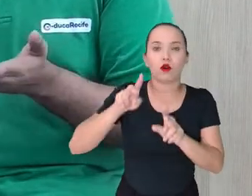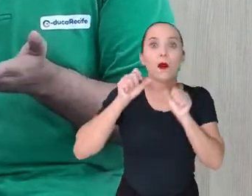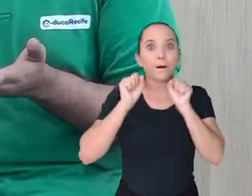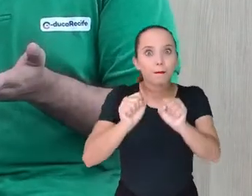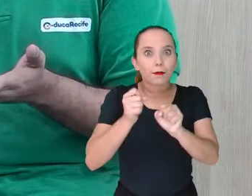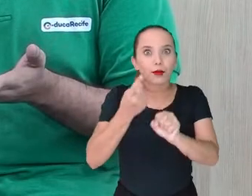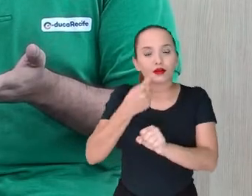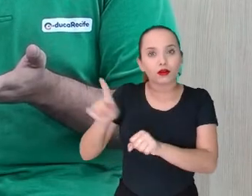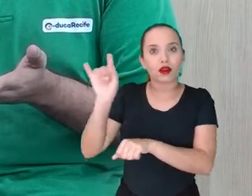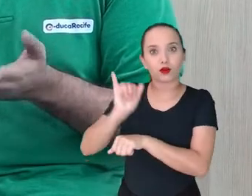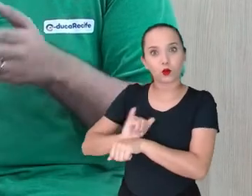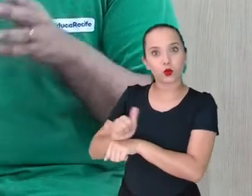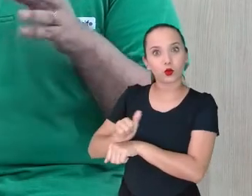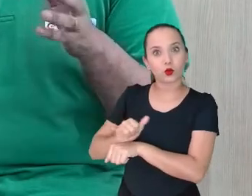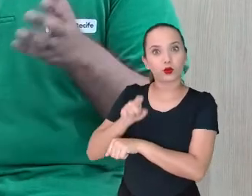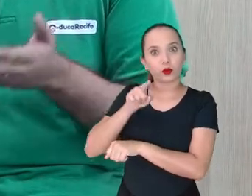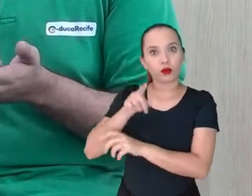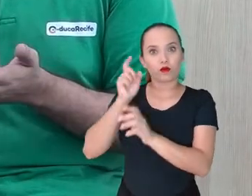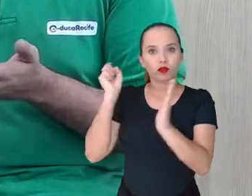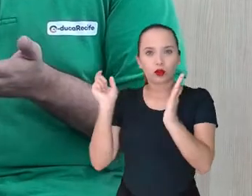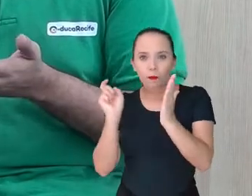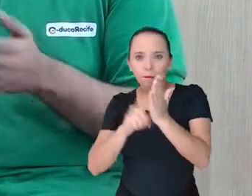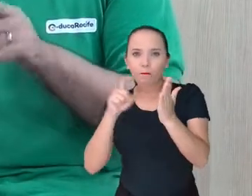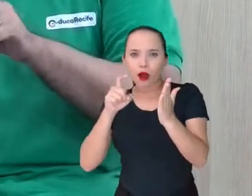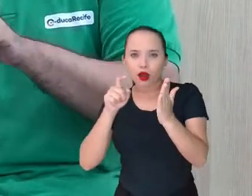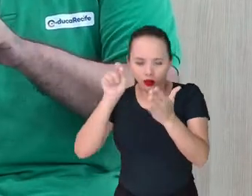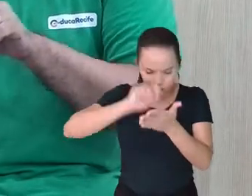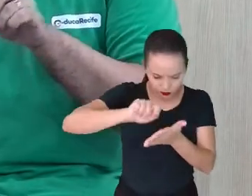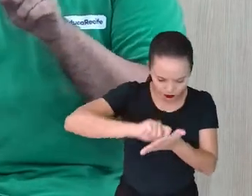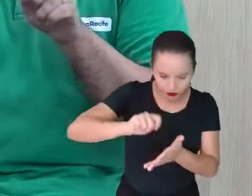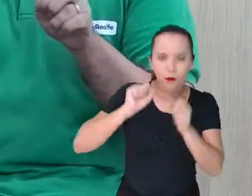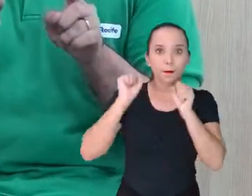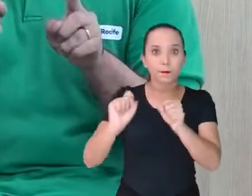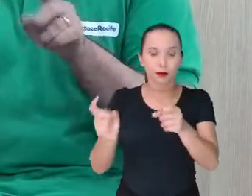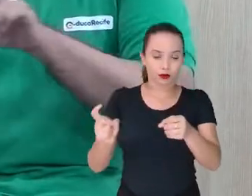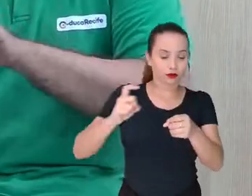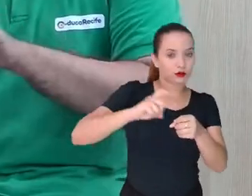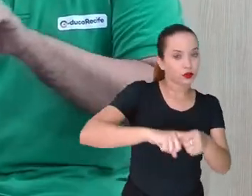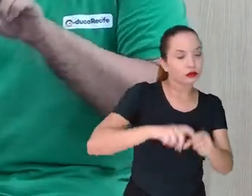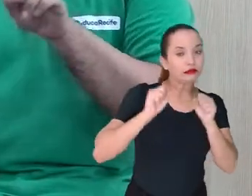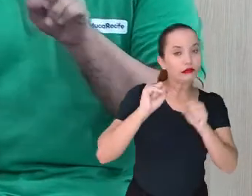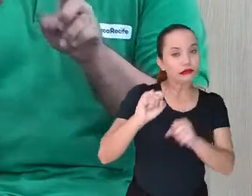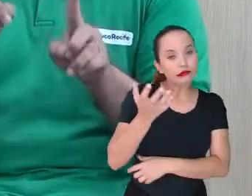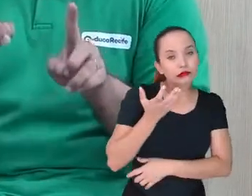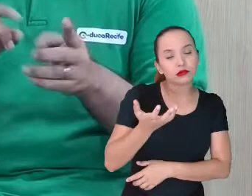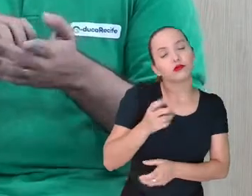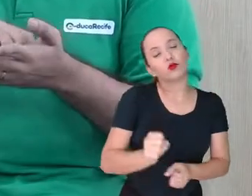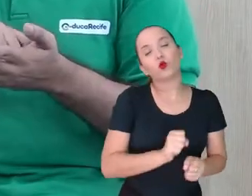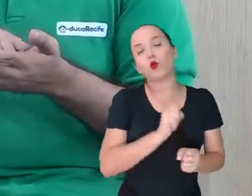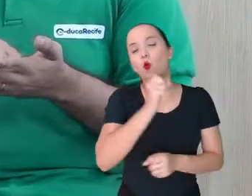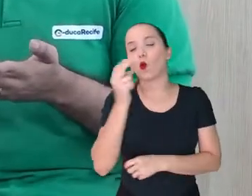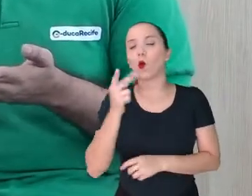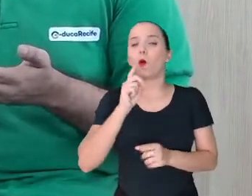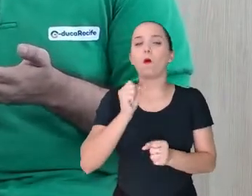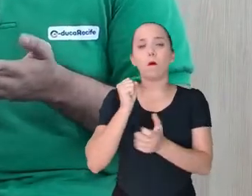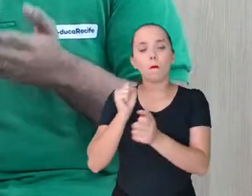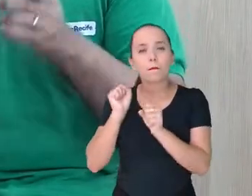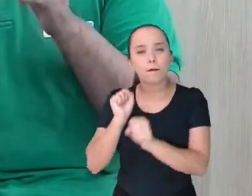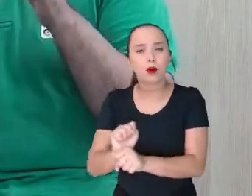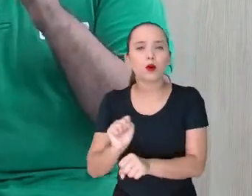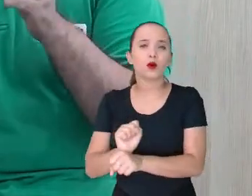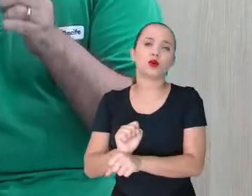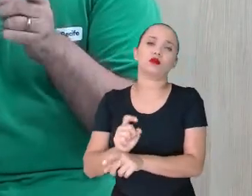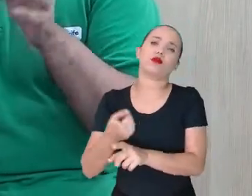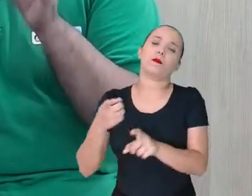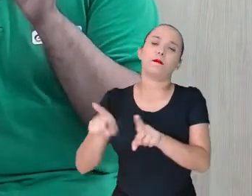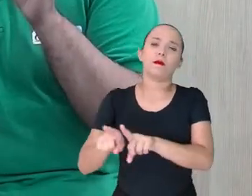pode pausar o vídeo, anota. Se ele quiser voltar, se não entendeu muito bem, ele volta, regressa, pode anotar mais uma vez